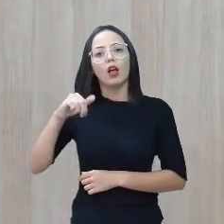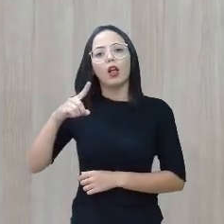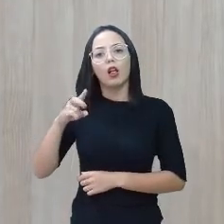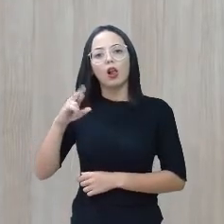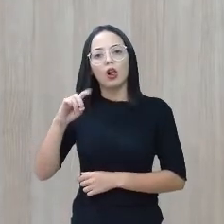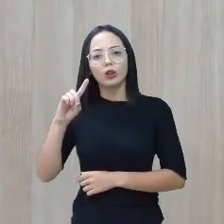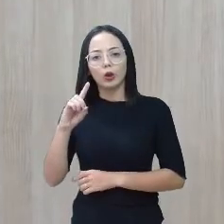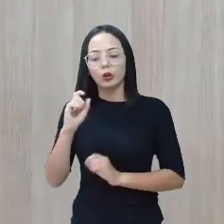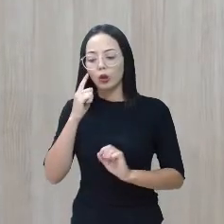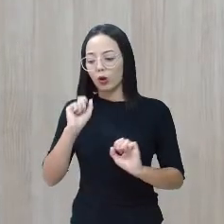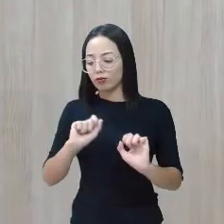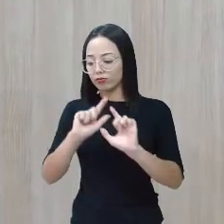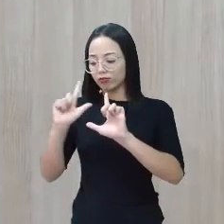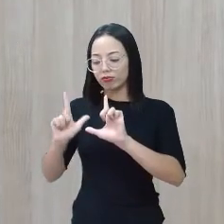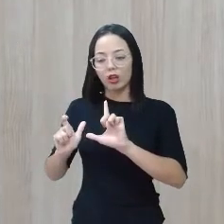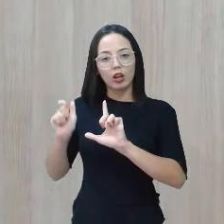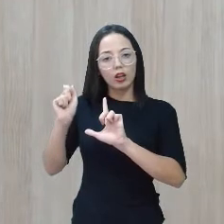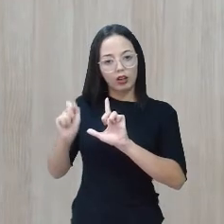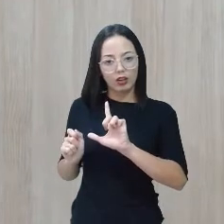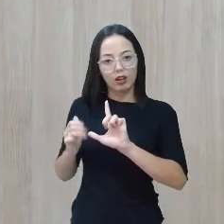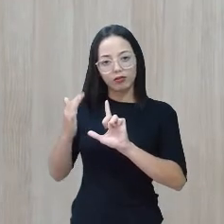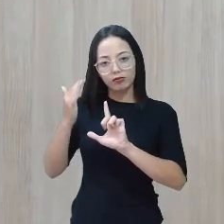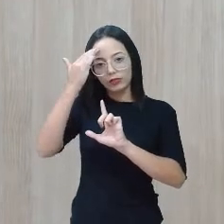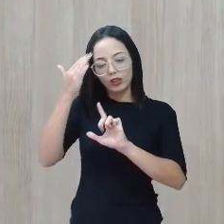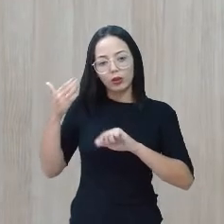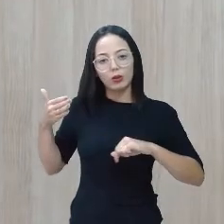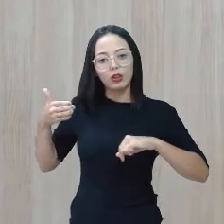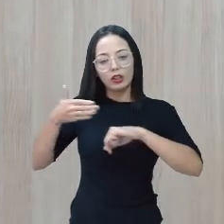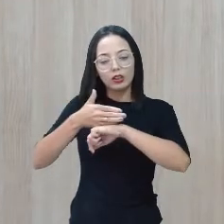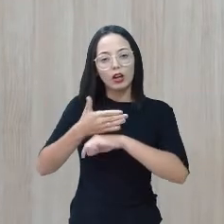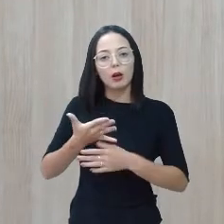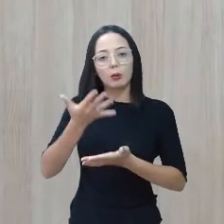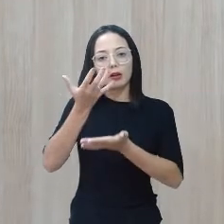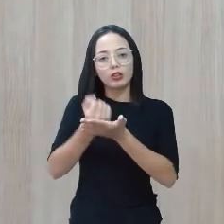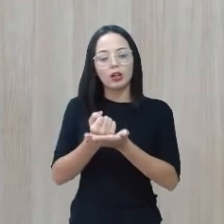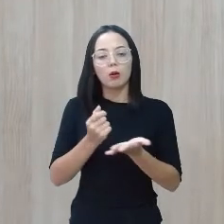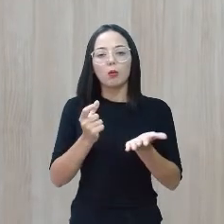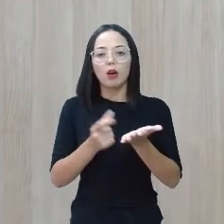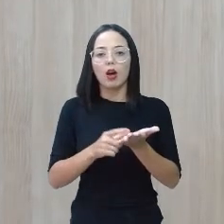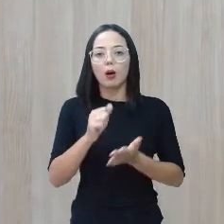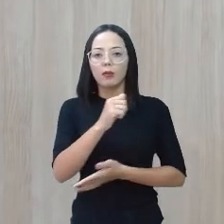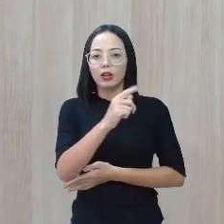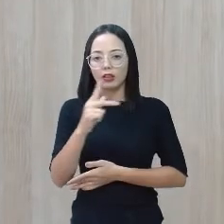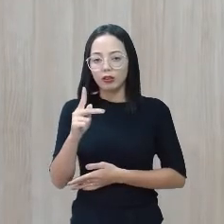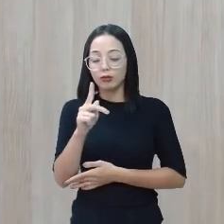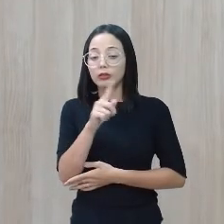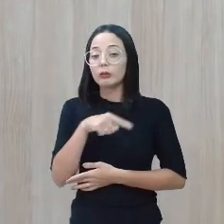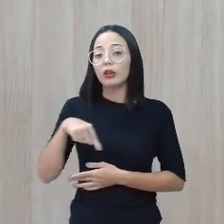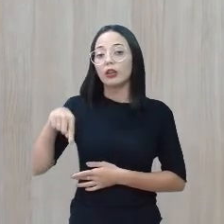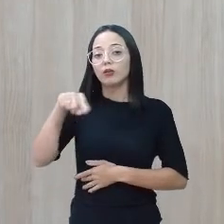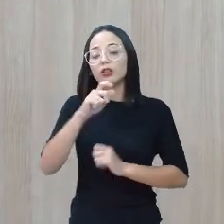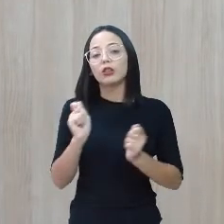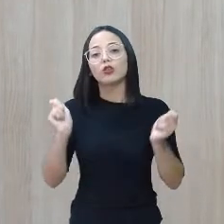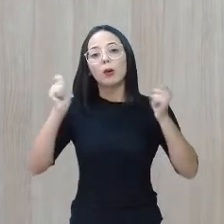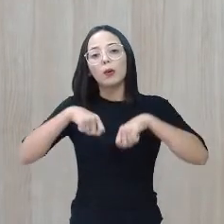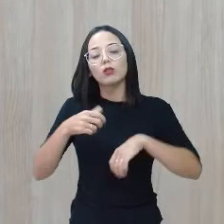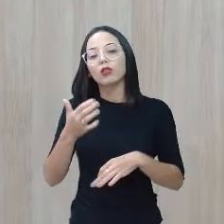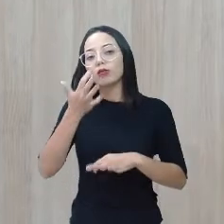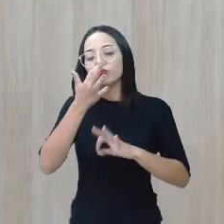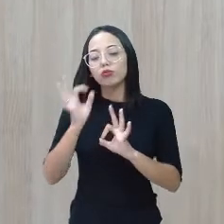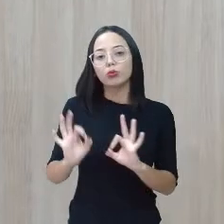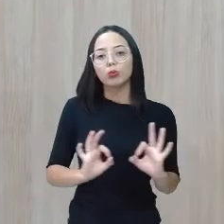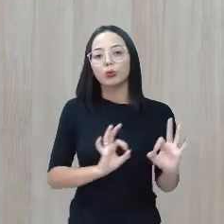clicar aí na nossa telinha e baixar o aplicativo para que vocês possam assistir a aula